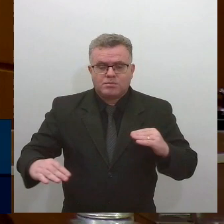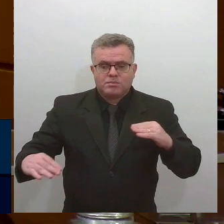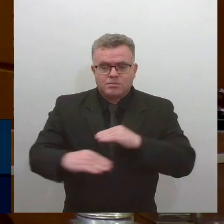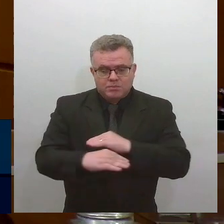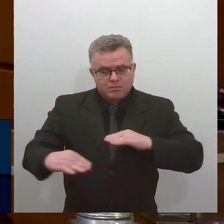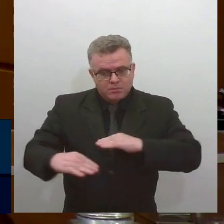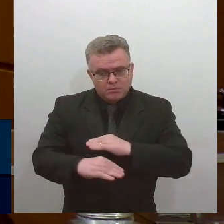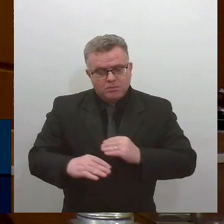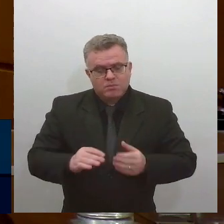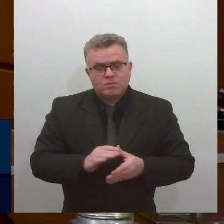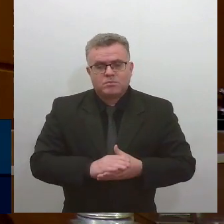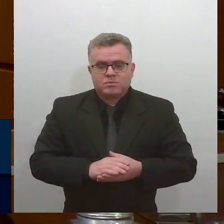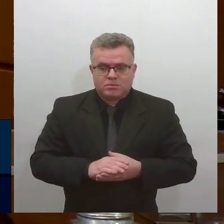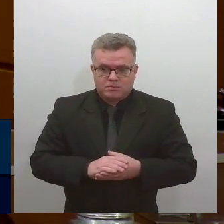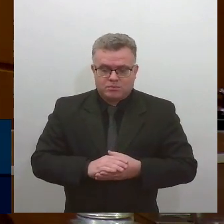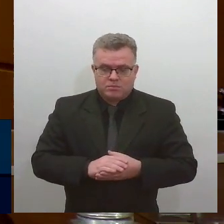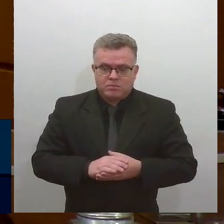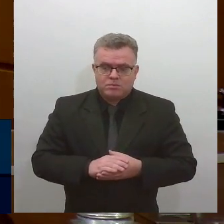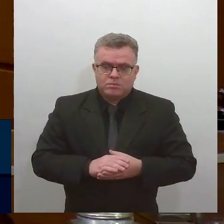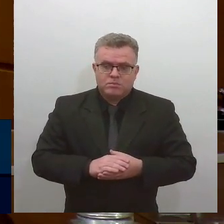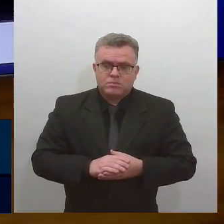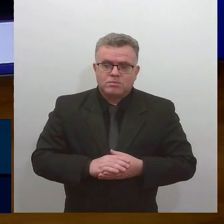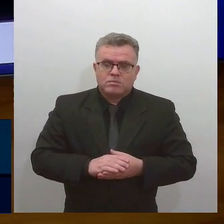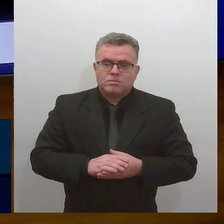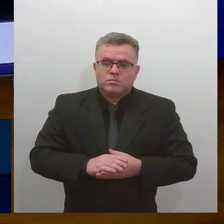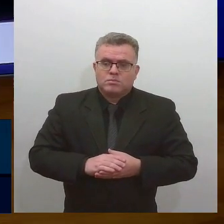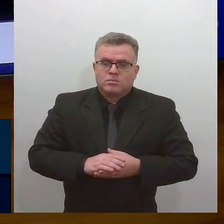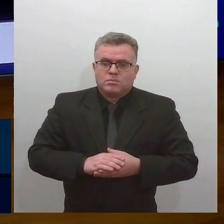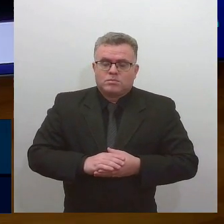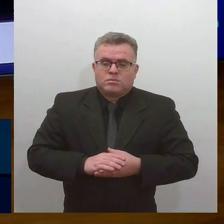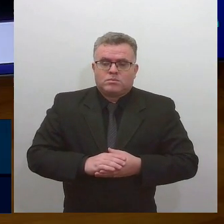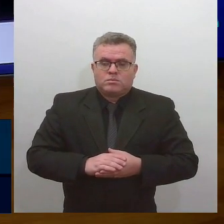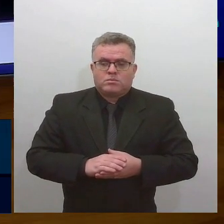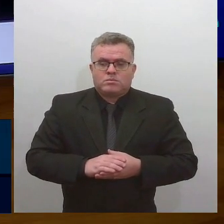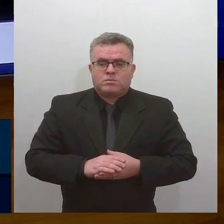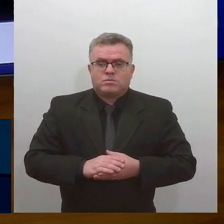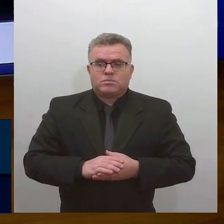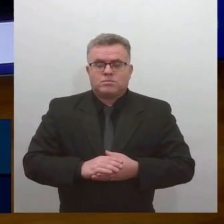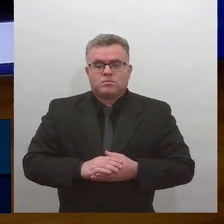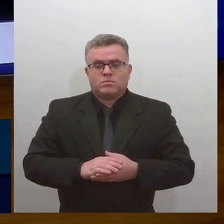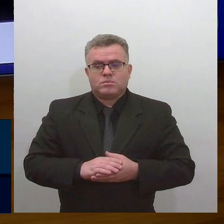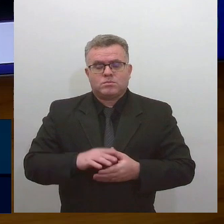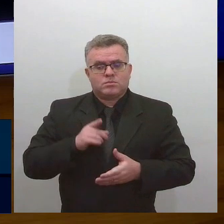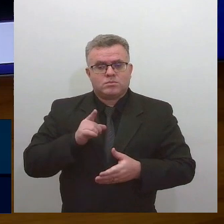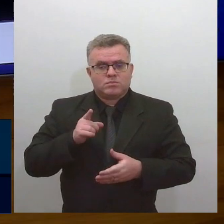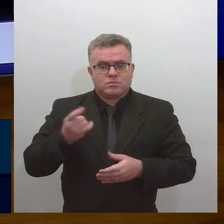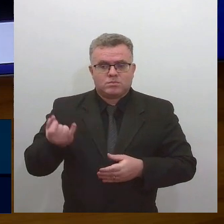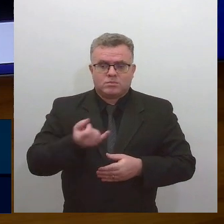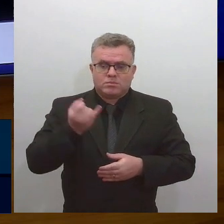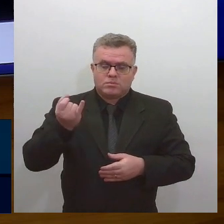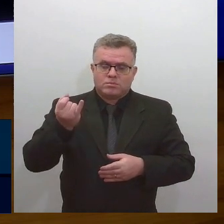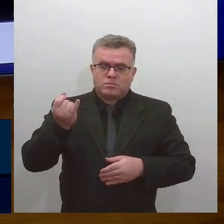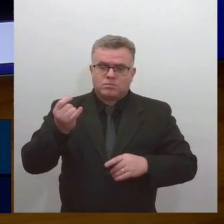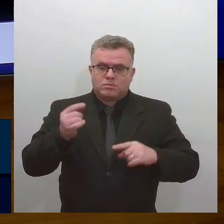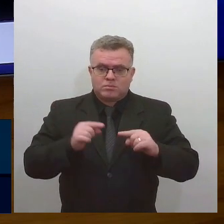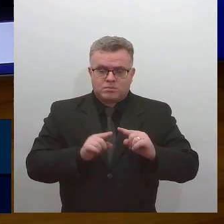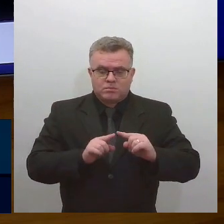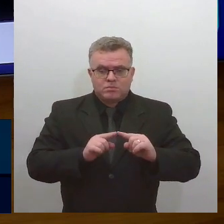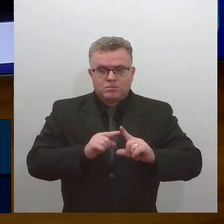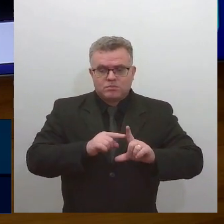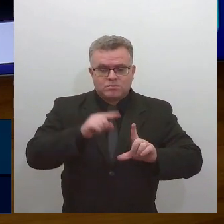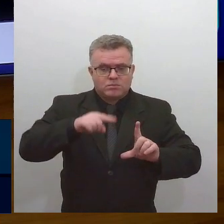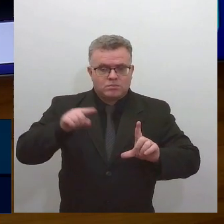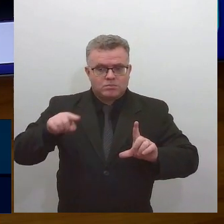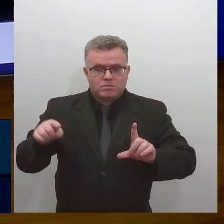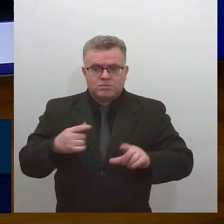rodovias Isso aí é um outro dado super relevante que ele vai de 2006 a 2016 e mostra mostar bem como é que a